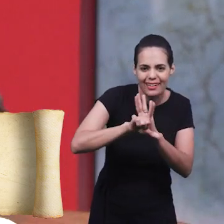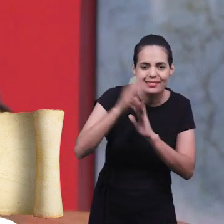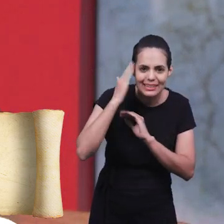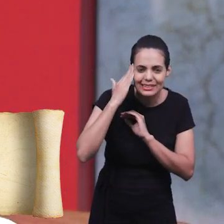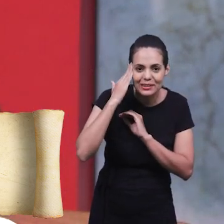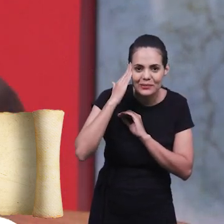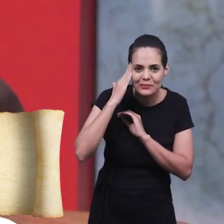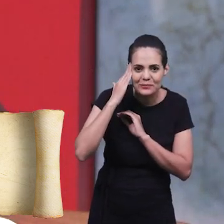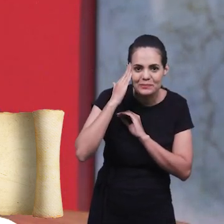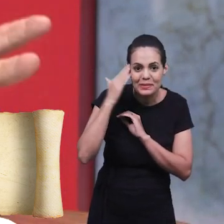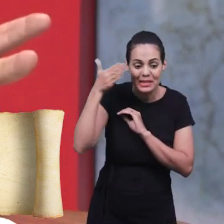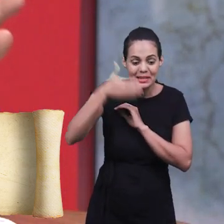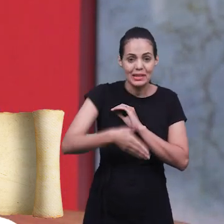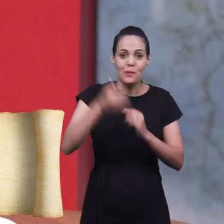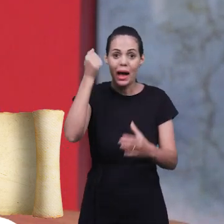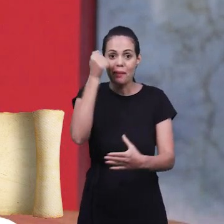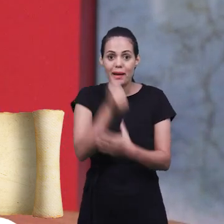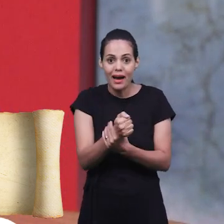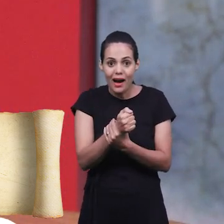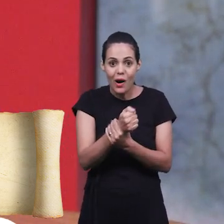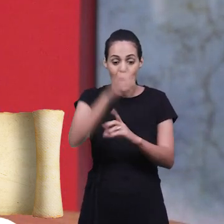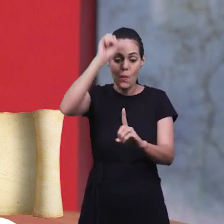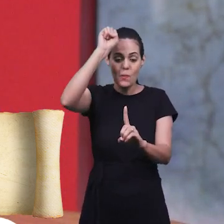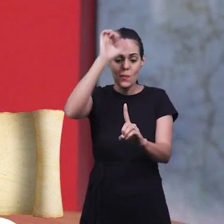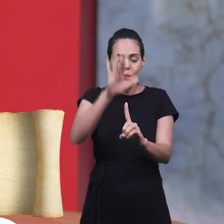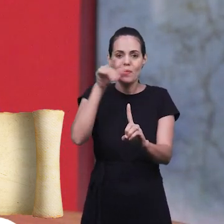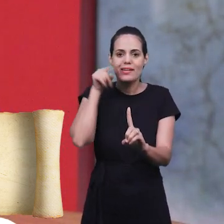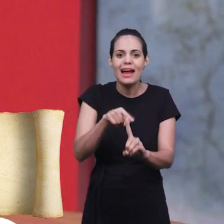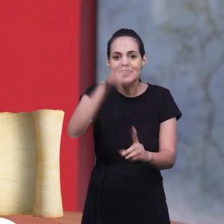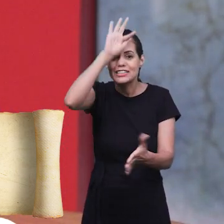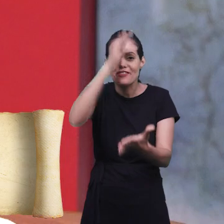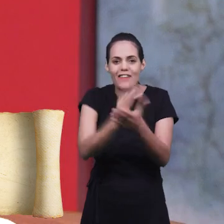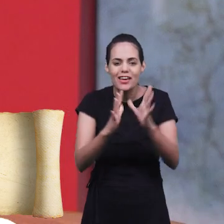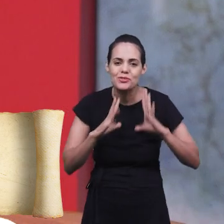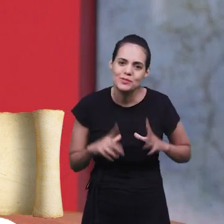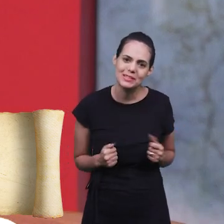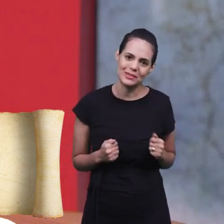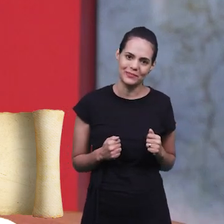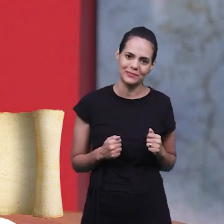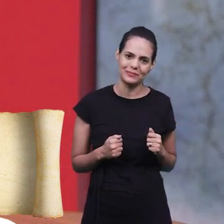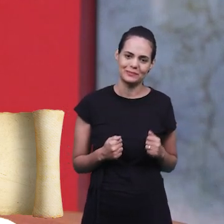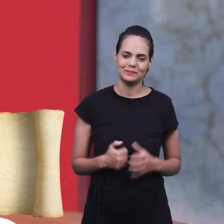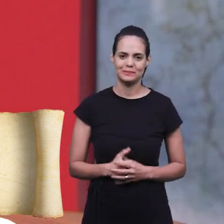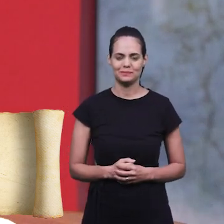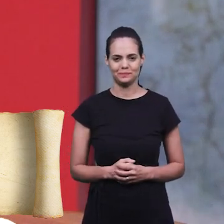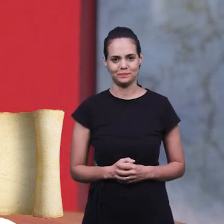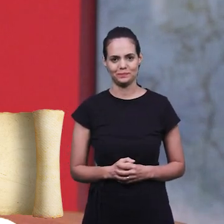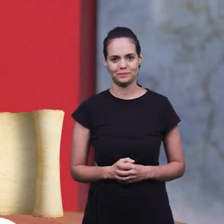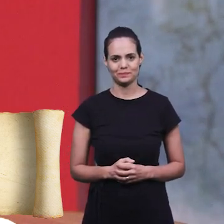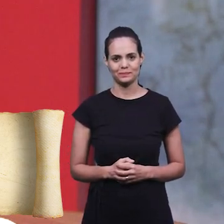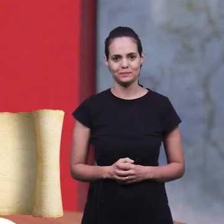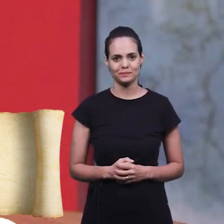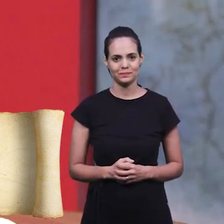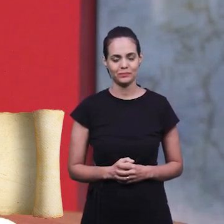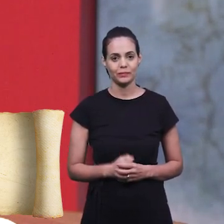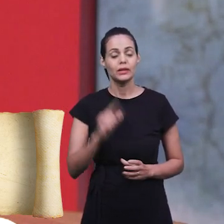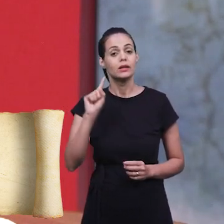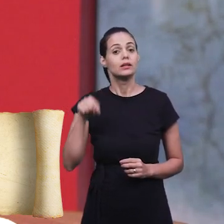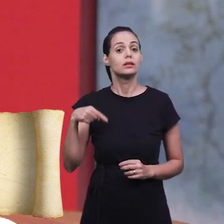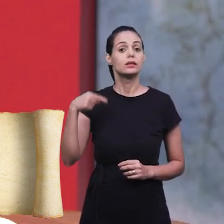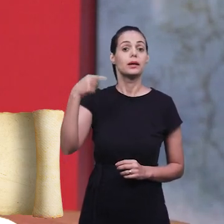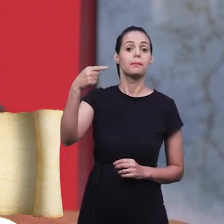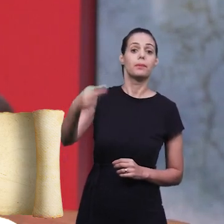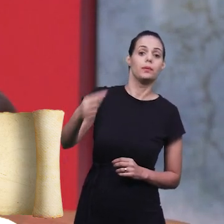Então a graça foi dada a Abraão. Agora, depois o Senhor